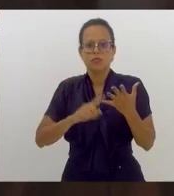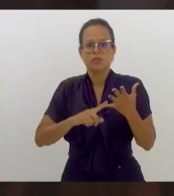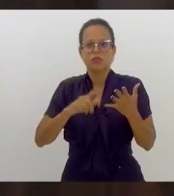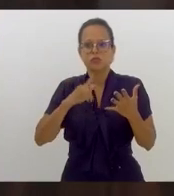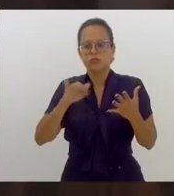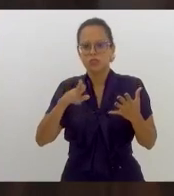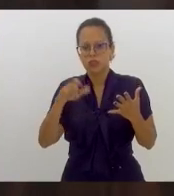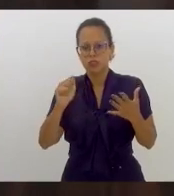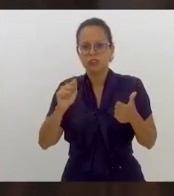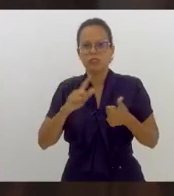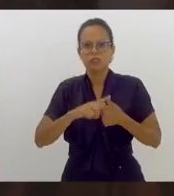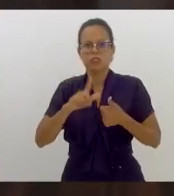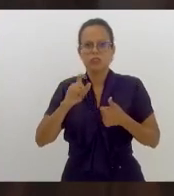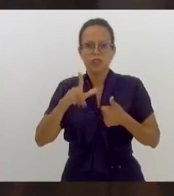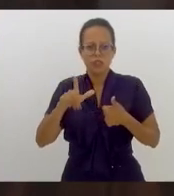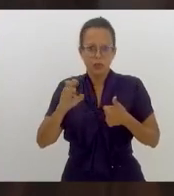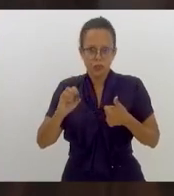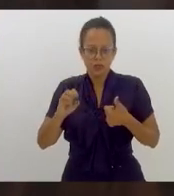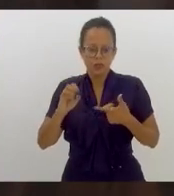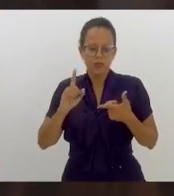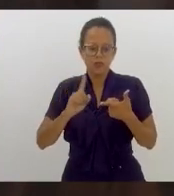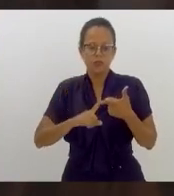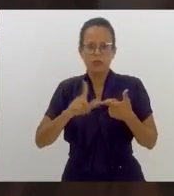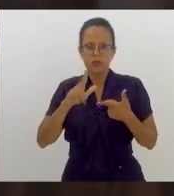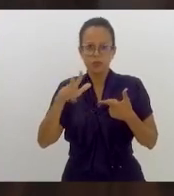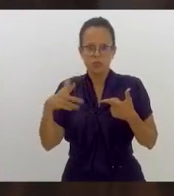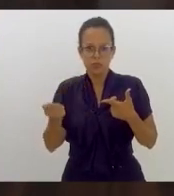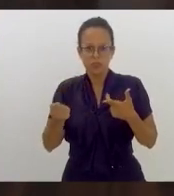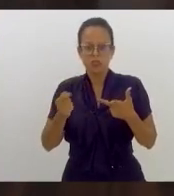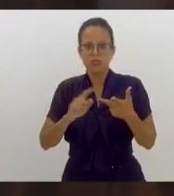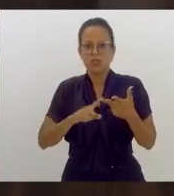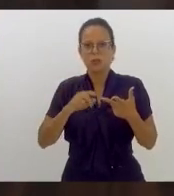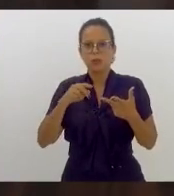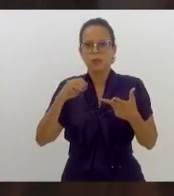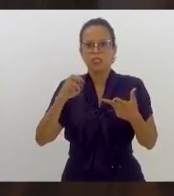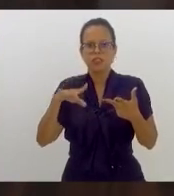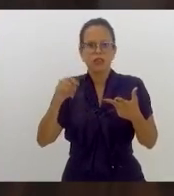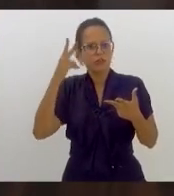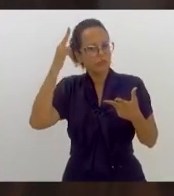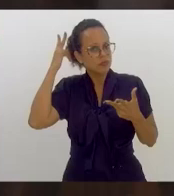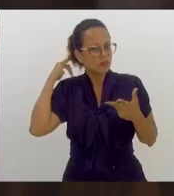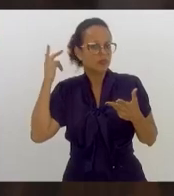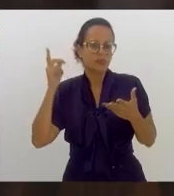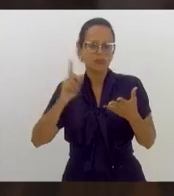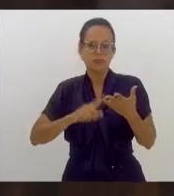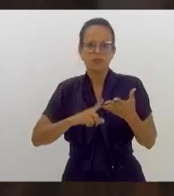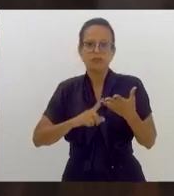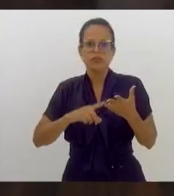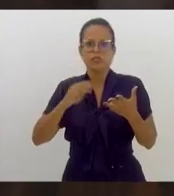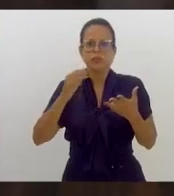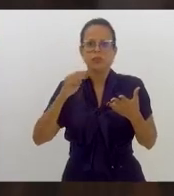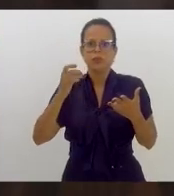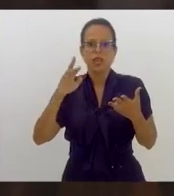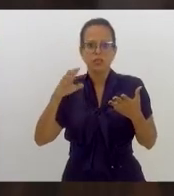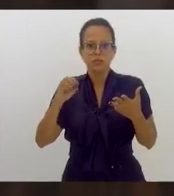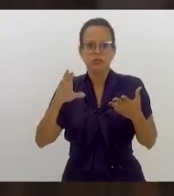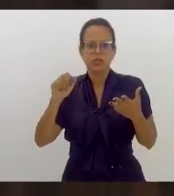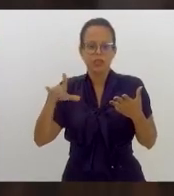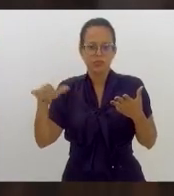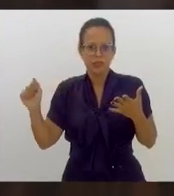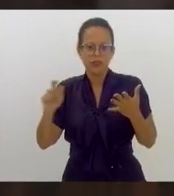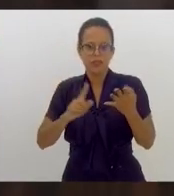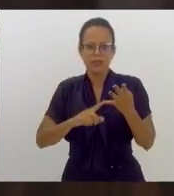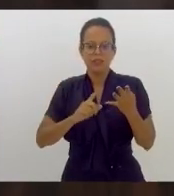Léo Vieira, Lucinha, Marcelo Cabeleireiro, Márcio Canela, Marcos